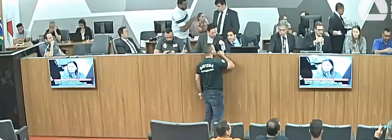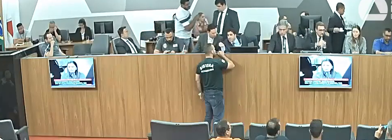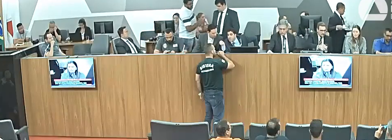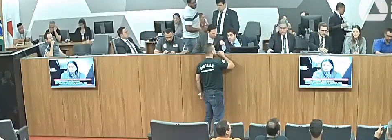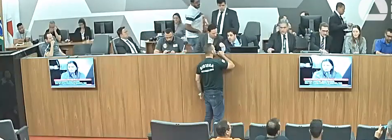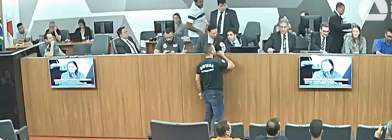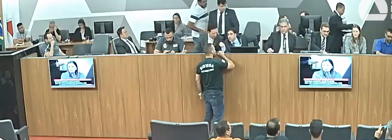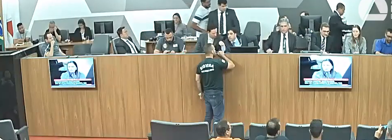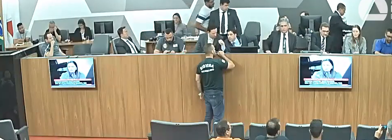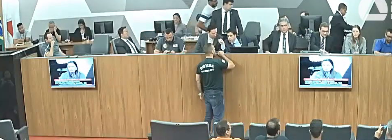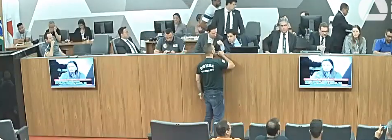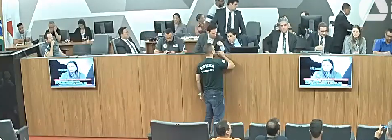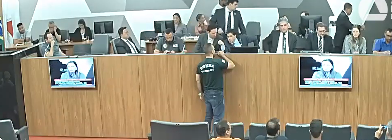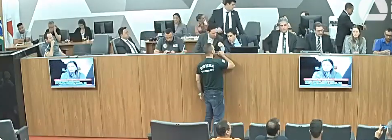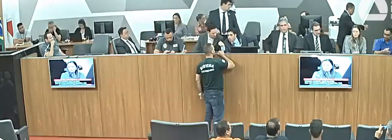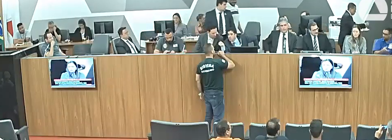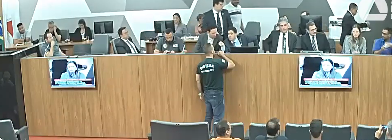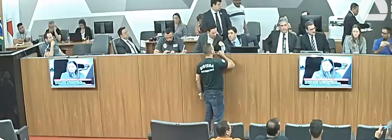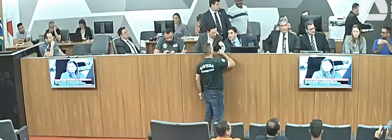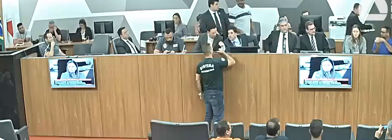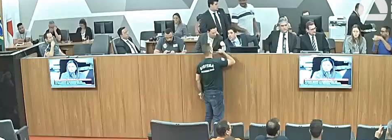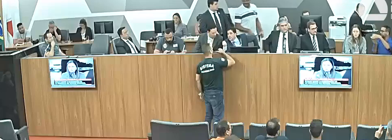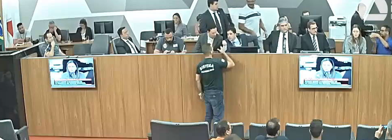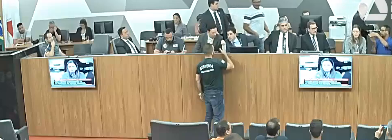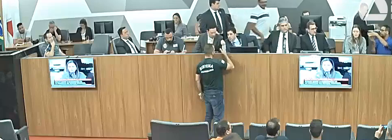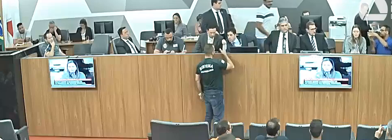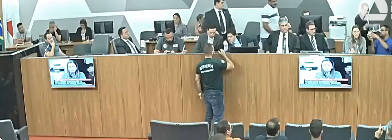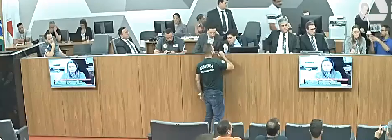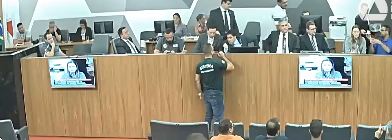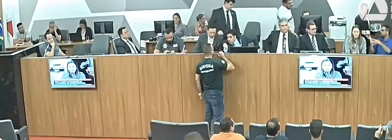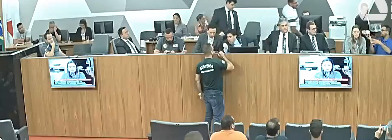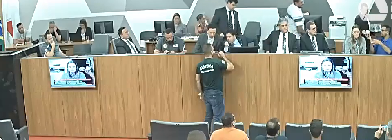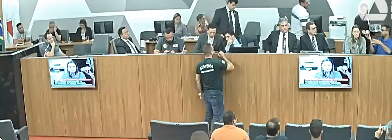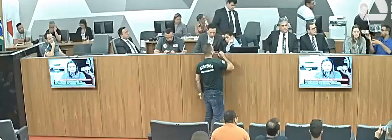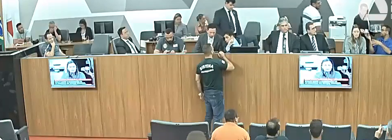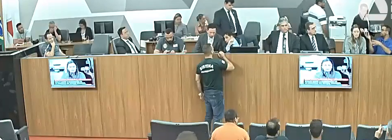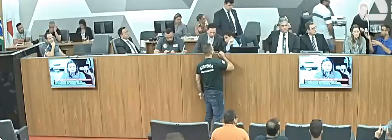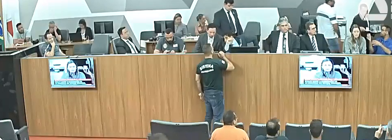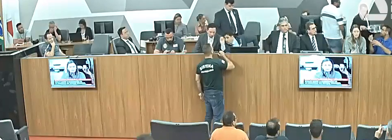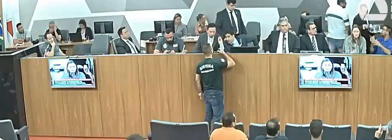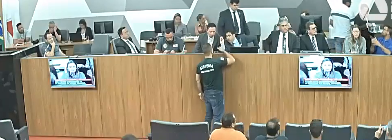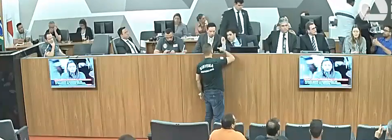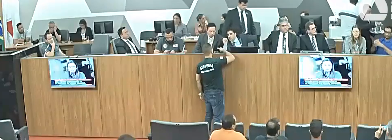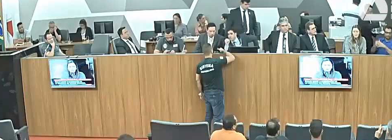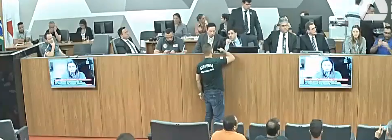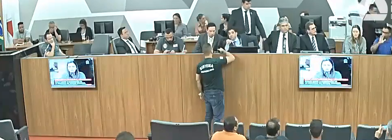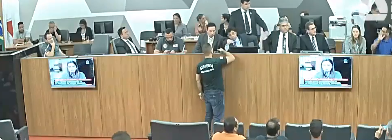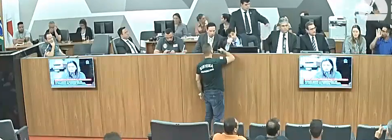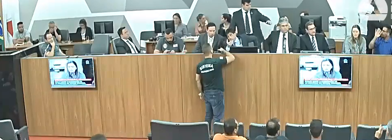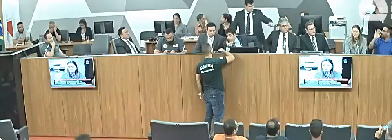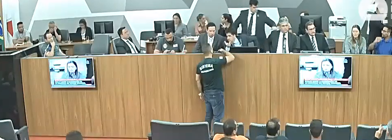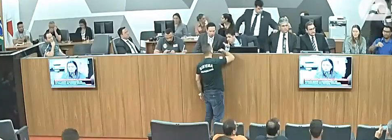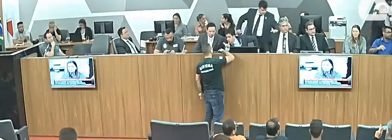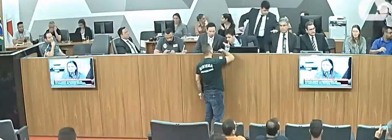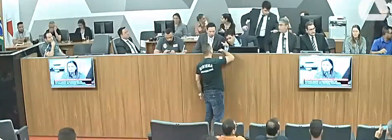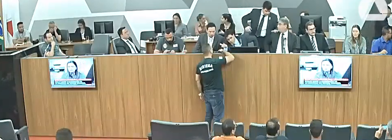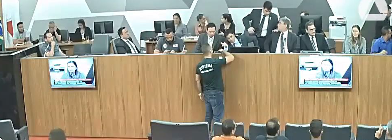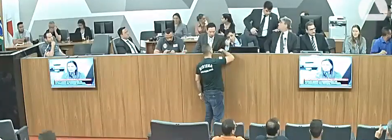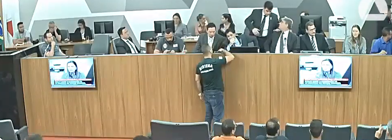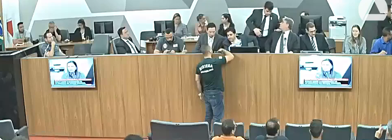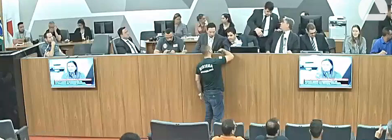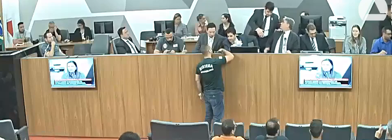cumprimento então o fato da gente não tem hoje um cronograma por parte da secretaria de segurança pública ea secretaria de planejamento e gestão